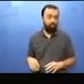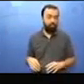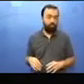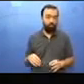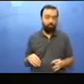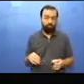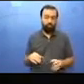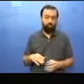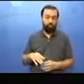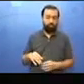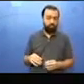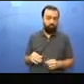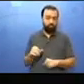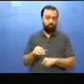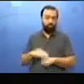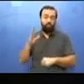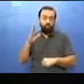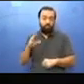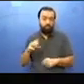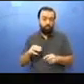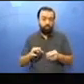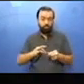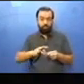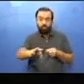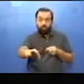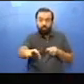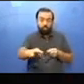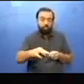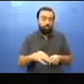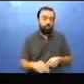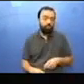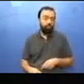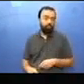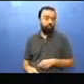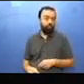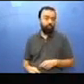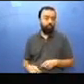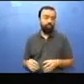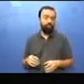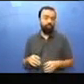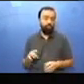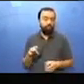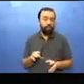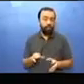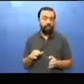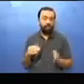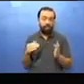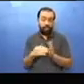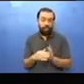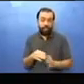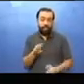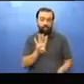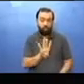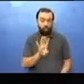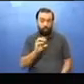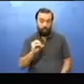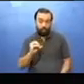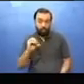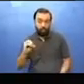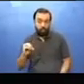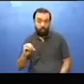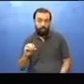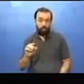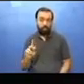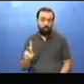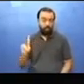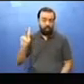que muitas pessoas. Eu, por exemplo, não meço 1,78 m. E ela pode pesar até 400 quilos. É o peso de muitas